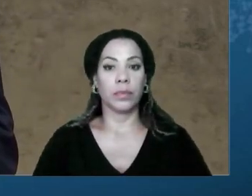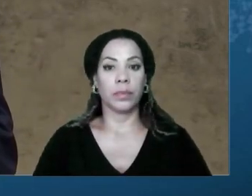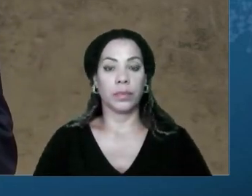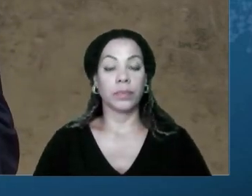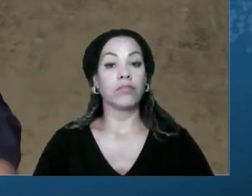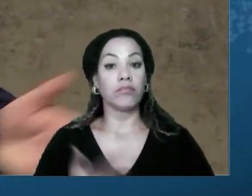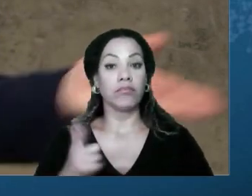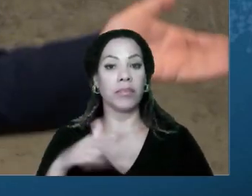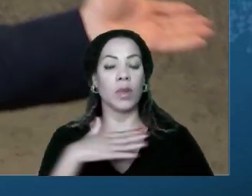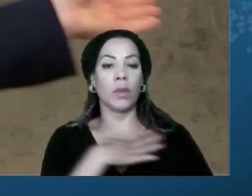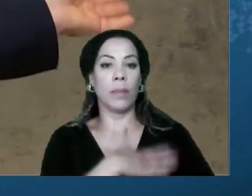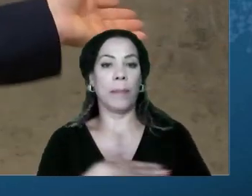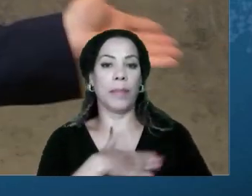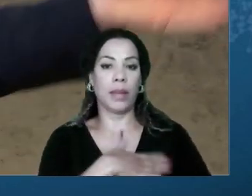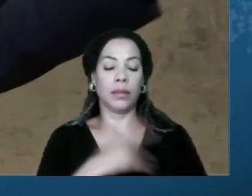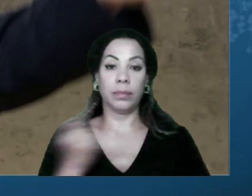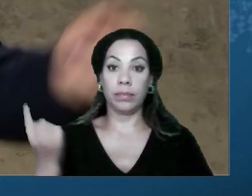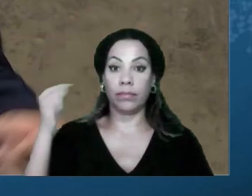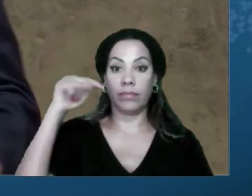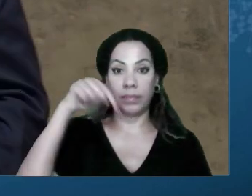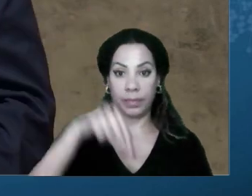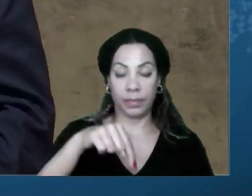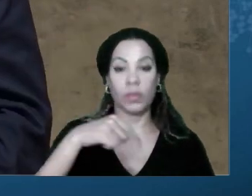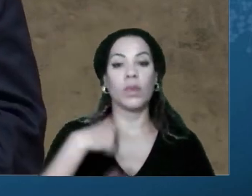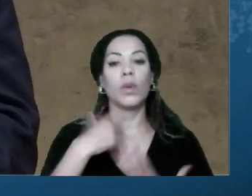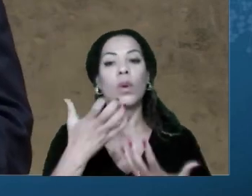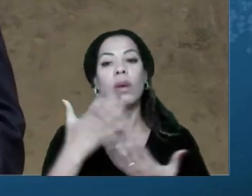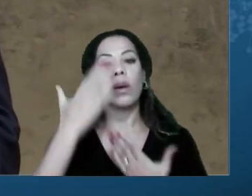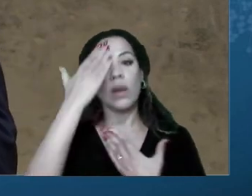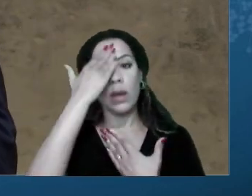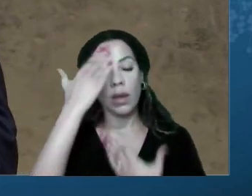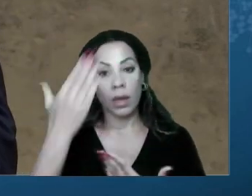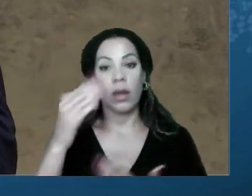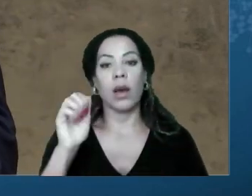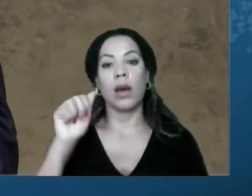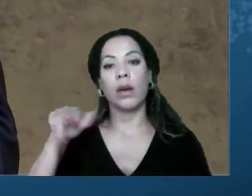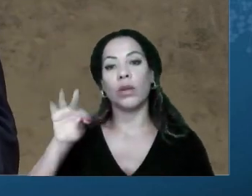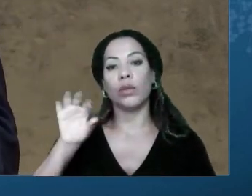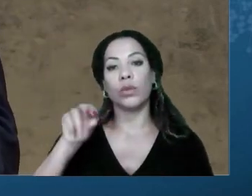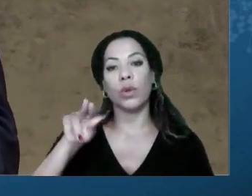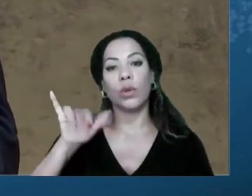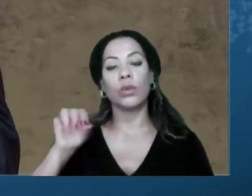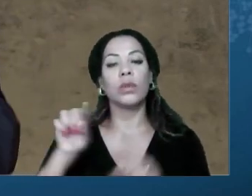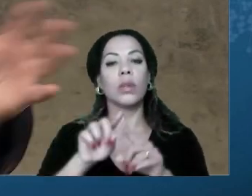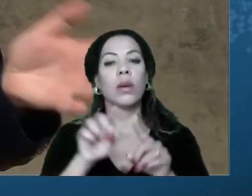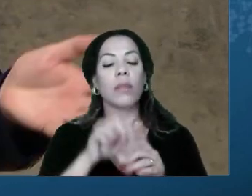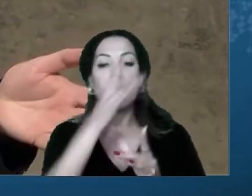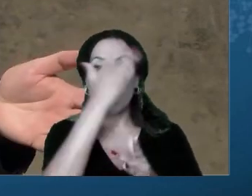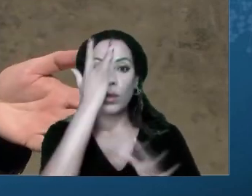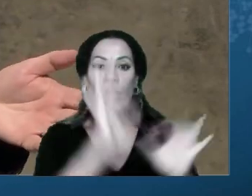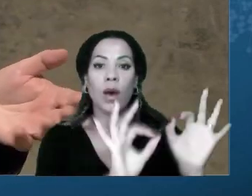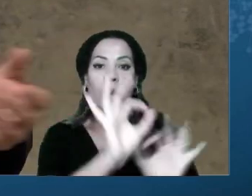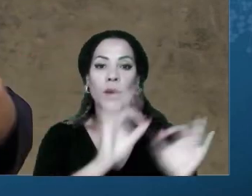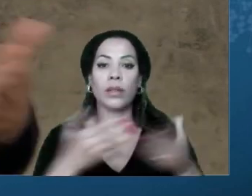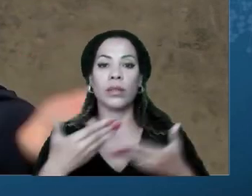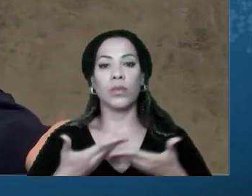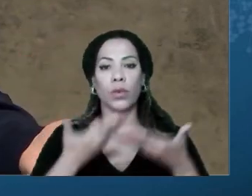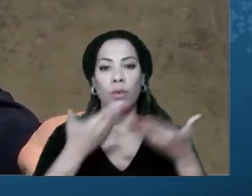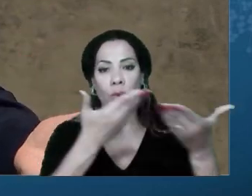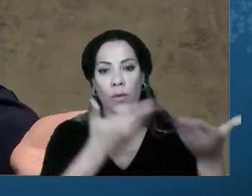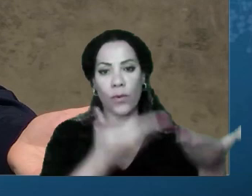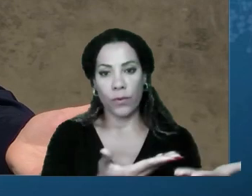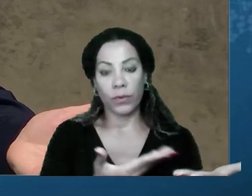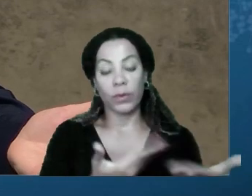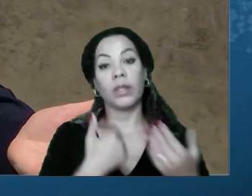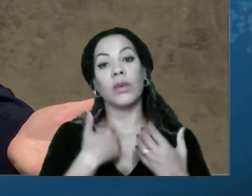É um prazer estar aqui, e eu quero agradecer o Antônio e os organizadores por nos convidar. E eu queria